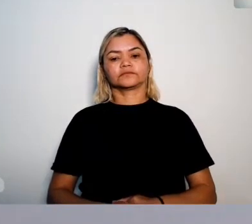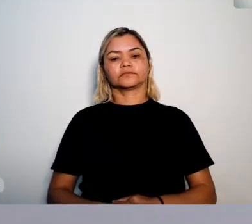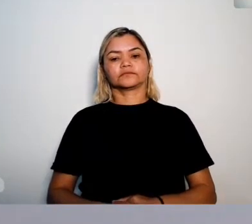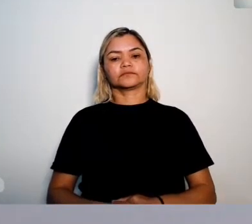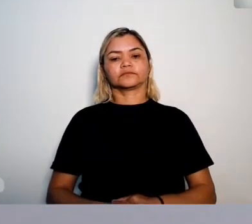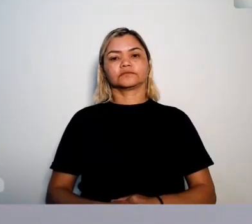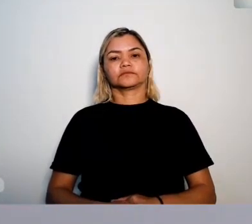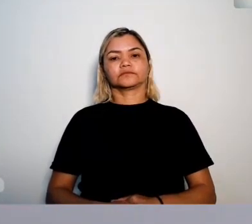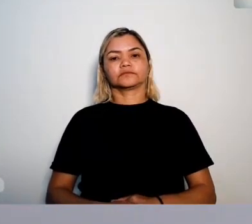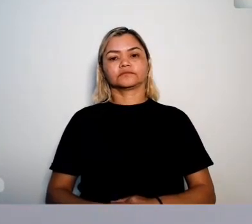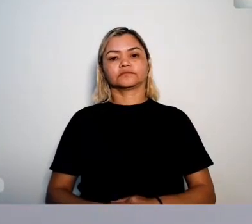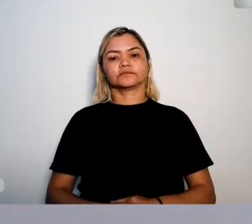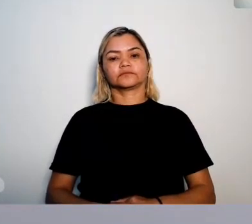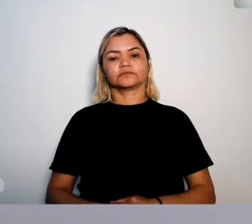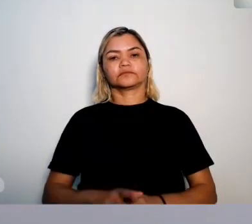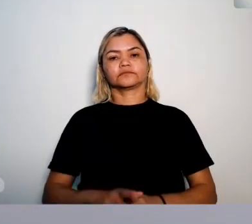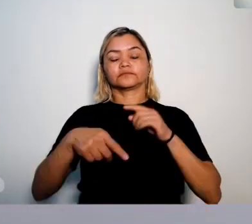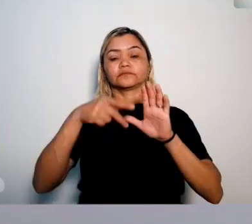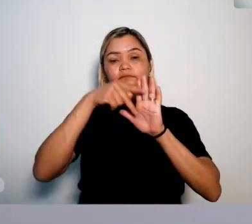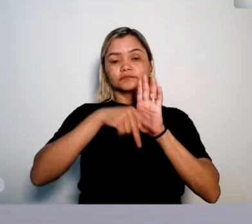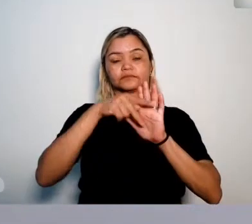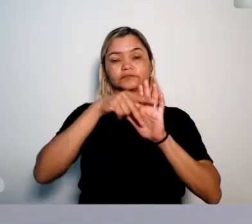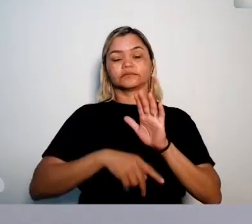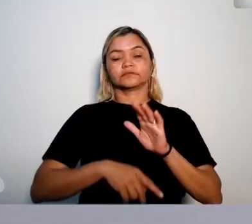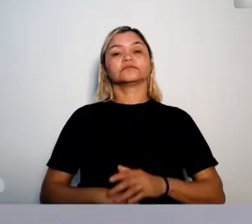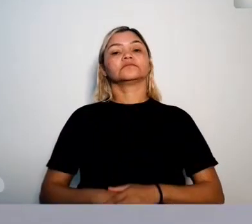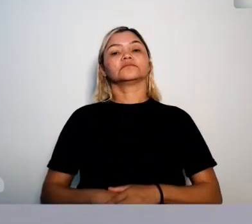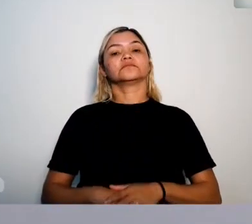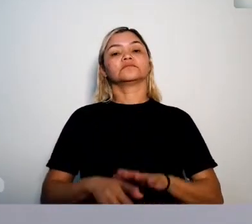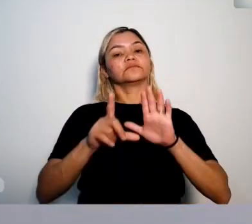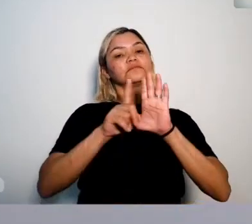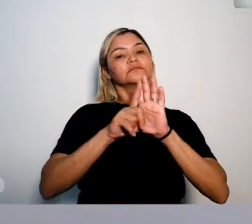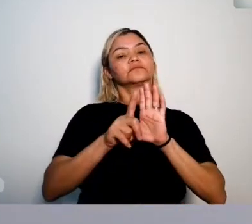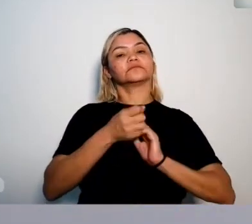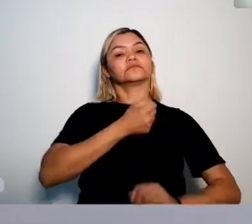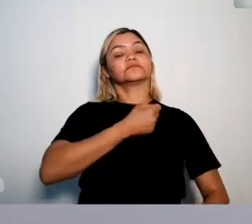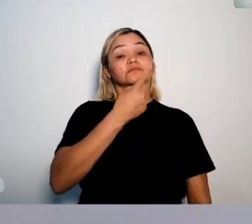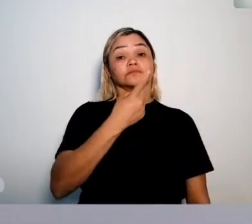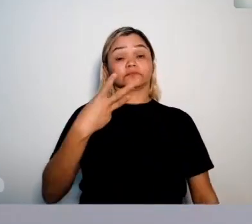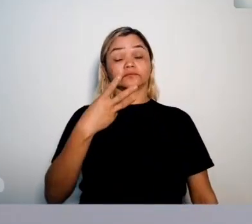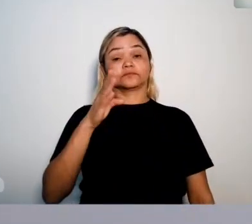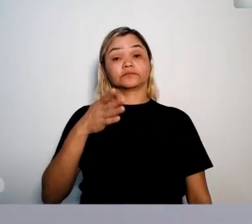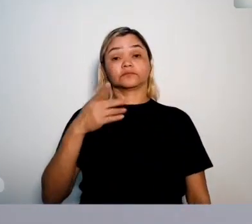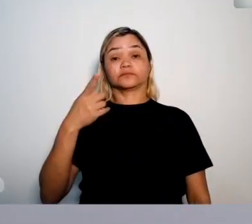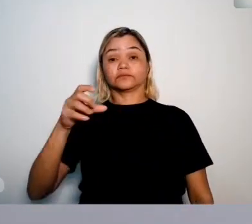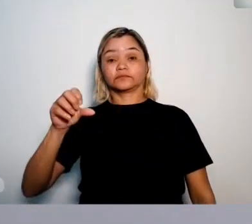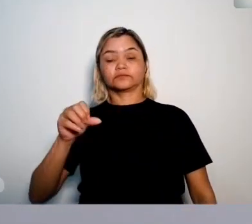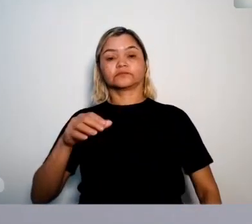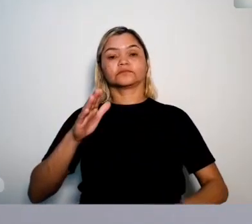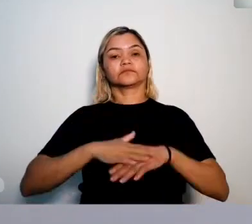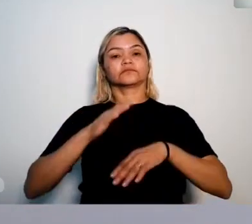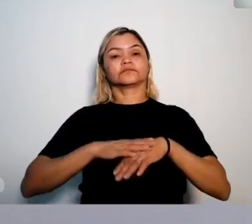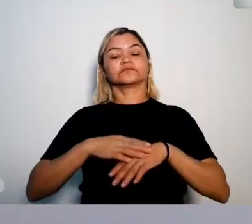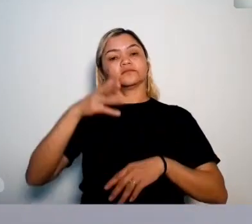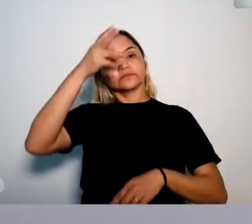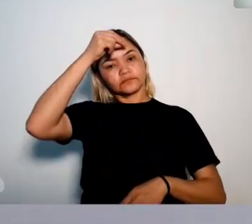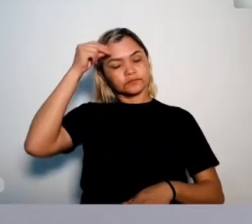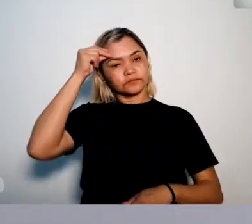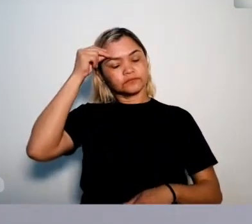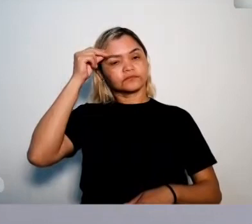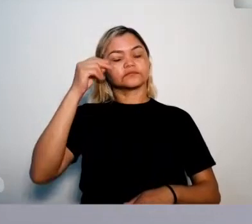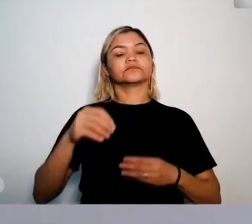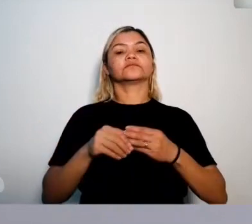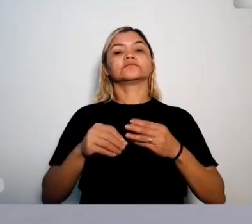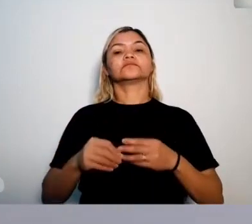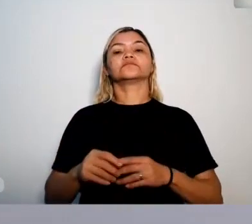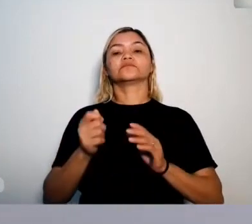Próximo projeto, projeto de lei número 13/2019, da iniciativa da Prefeitura Municipal, que dispõe sobre a alteração